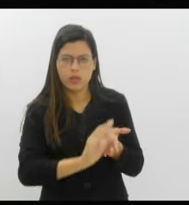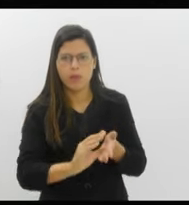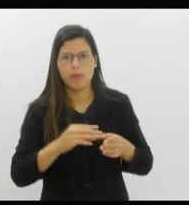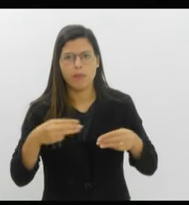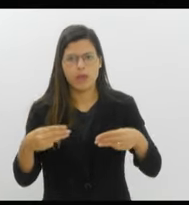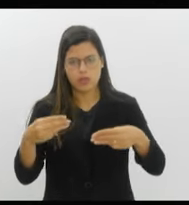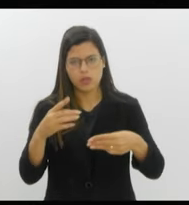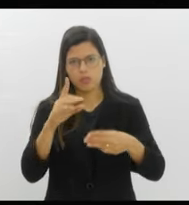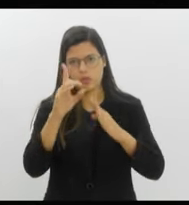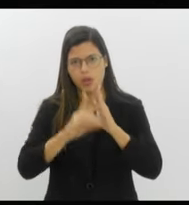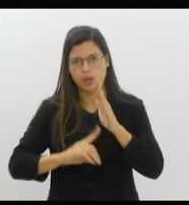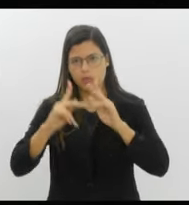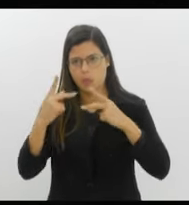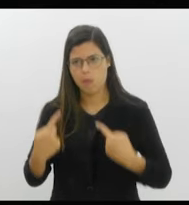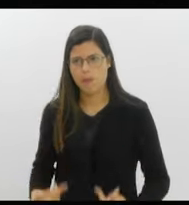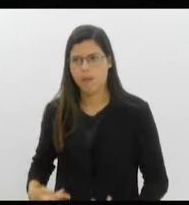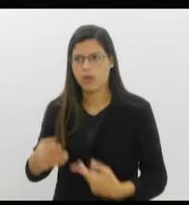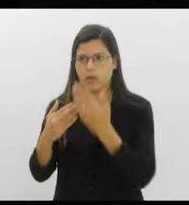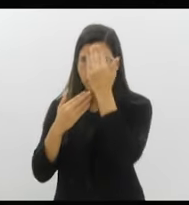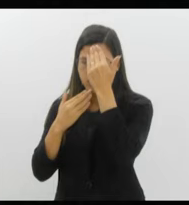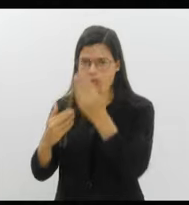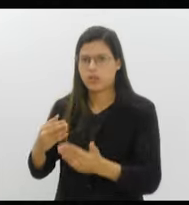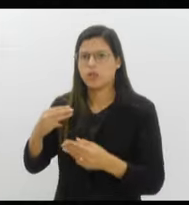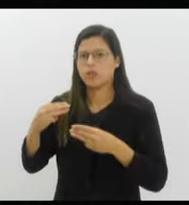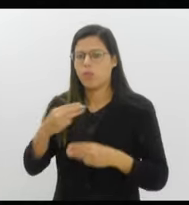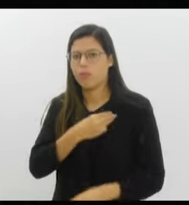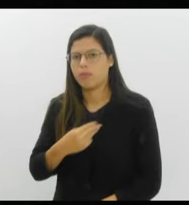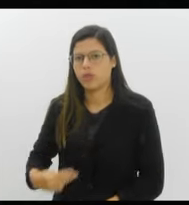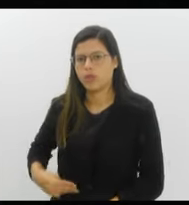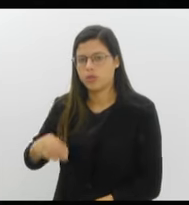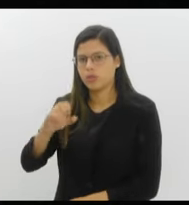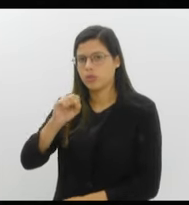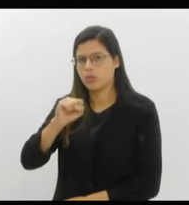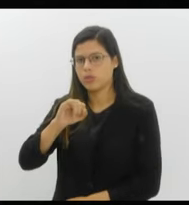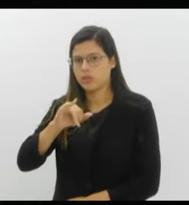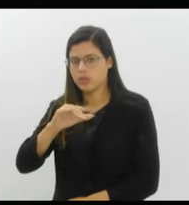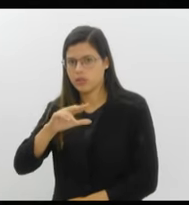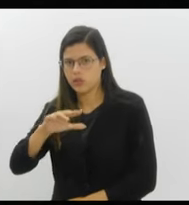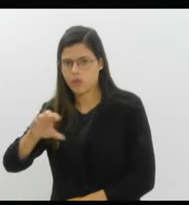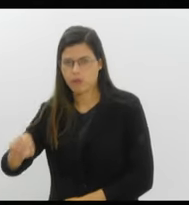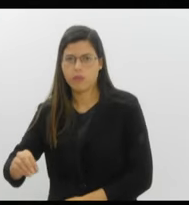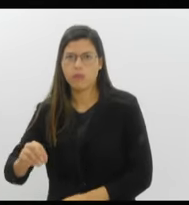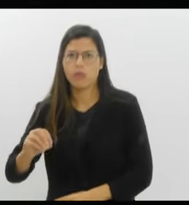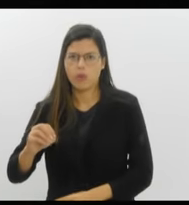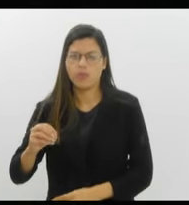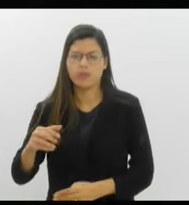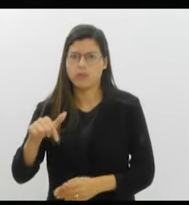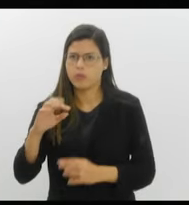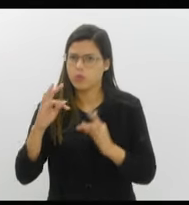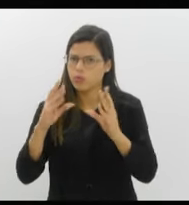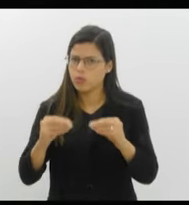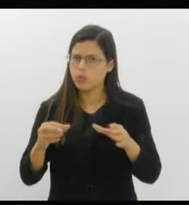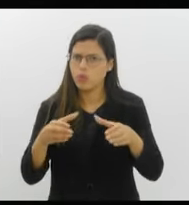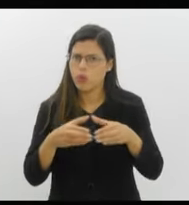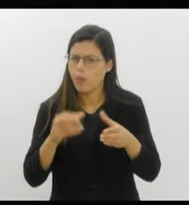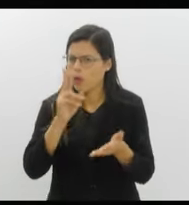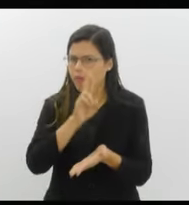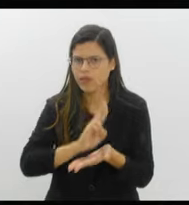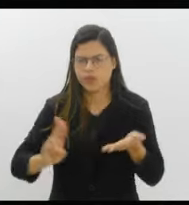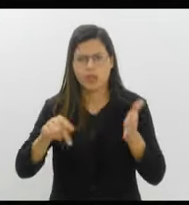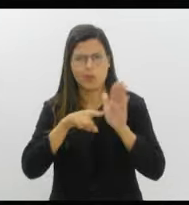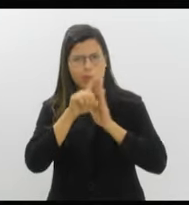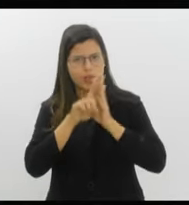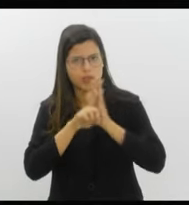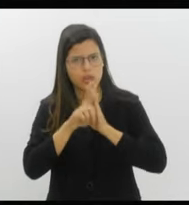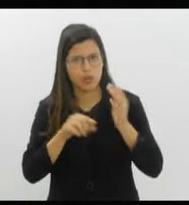Humanos, a quem agradeço o ministro Silvio Almeida, estive no Ministério, e com todo o movimento social, o Grupo Pró-Memorial, as universidades, os